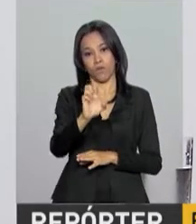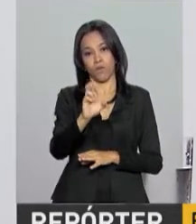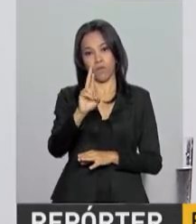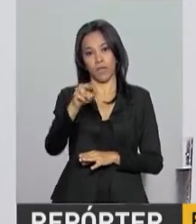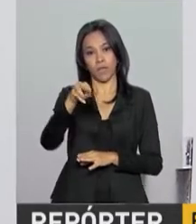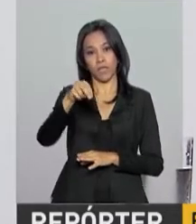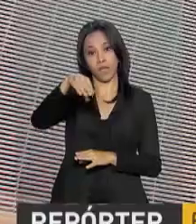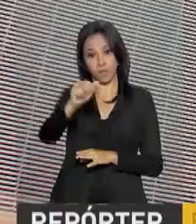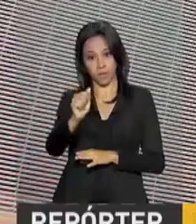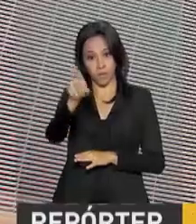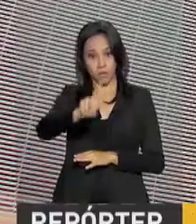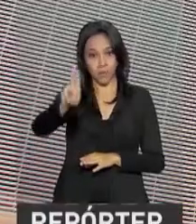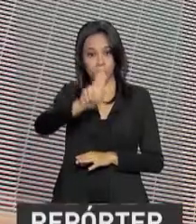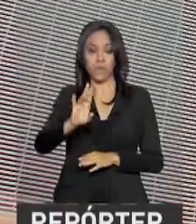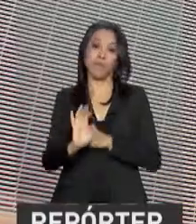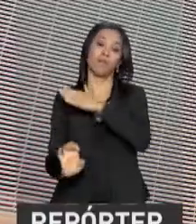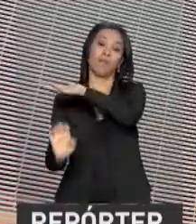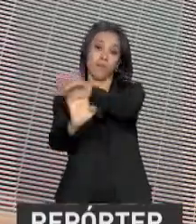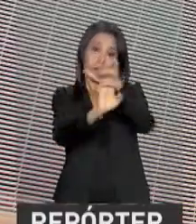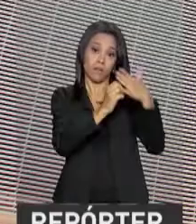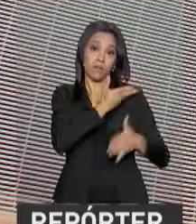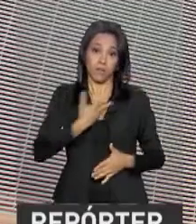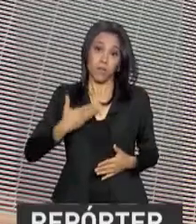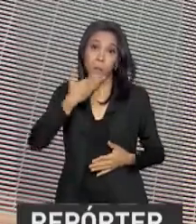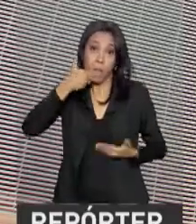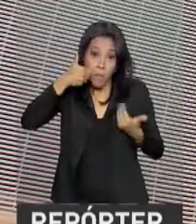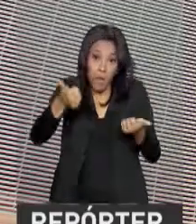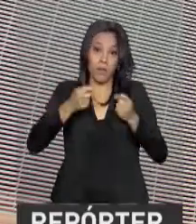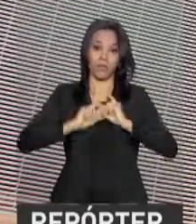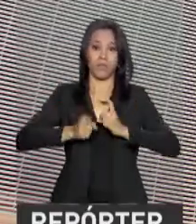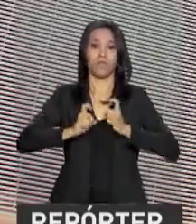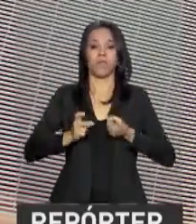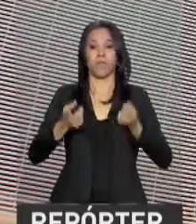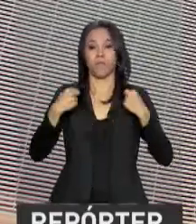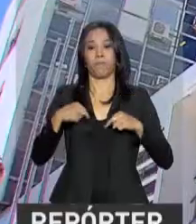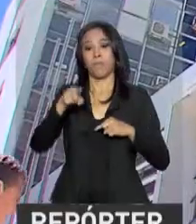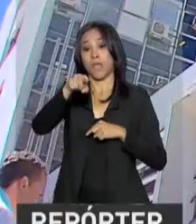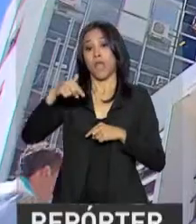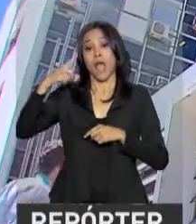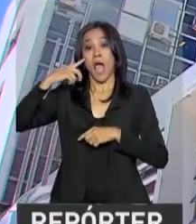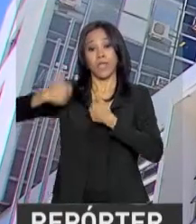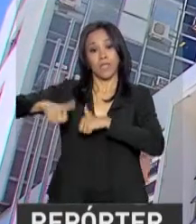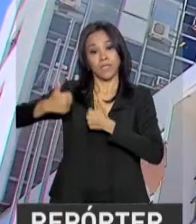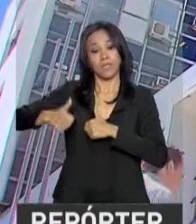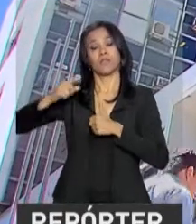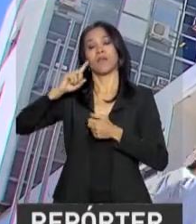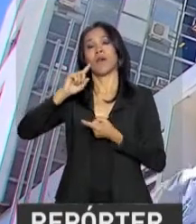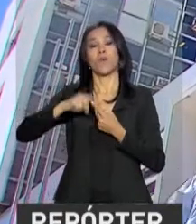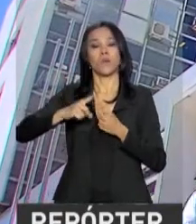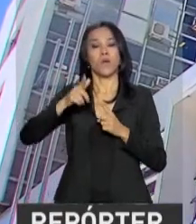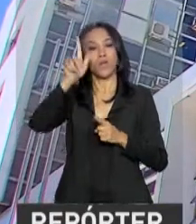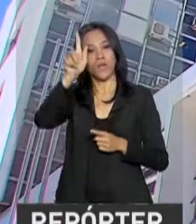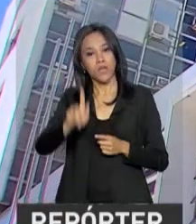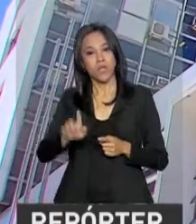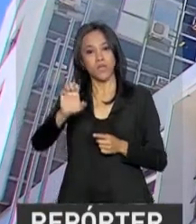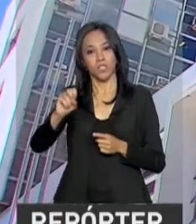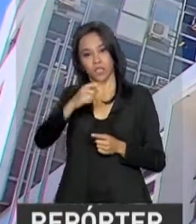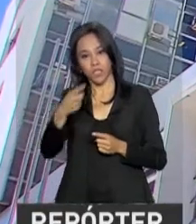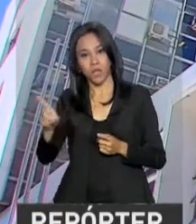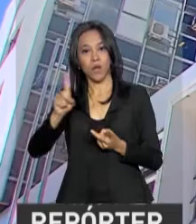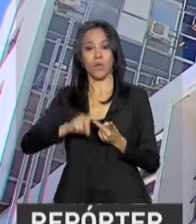das empresas né de acordo com análise do ministério foram avaliados critérios como gestão transparência das informações